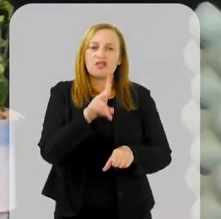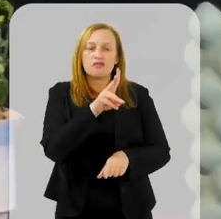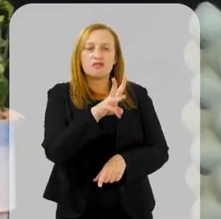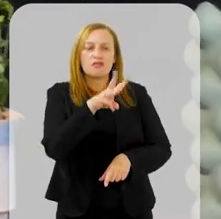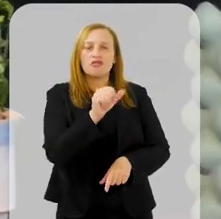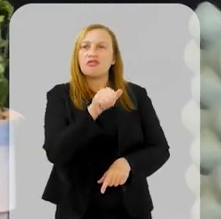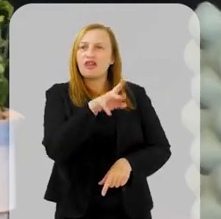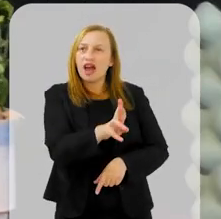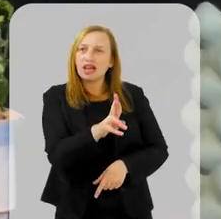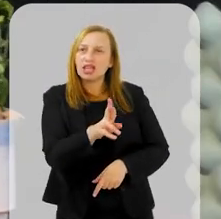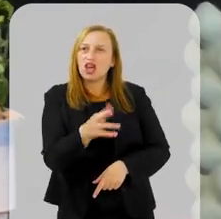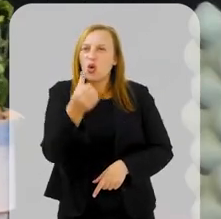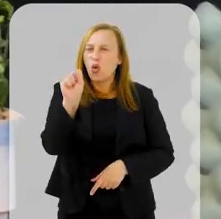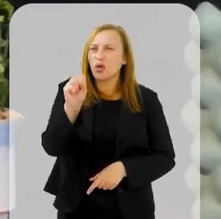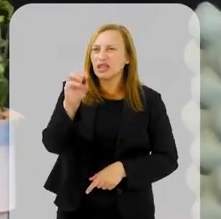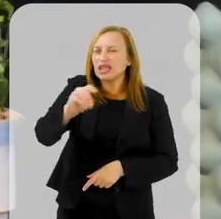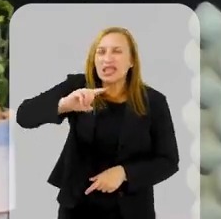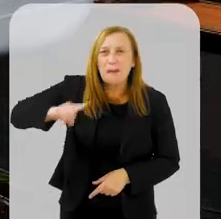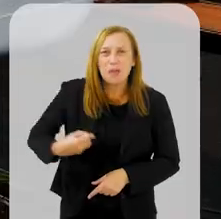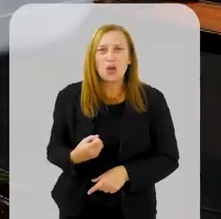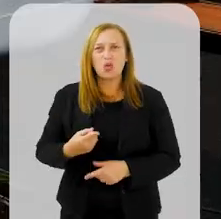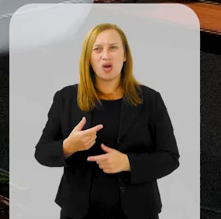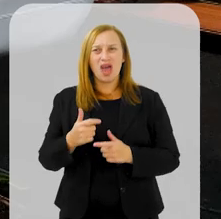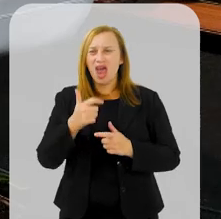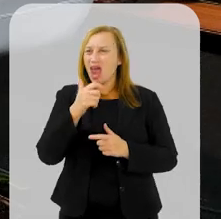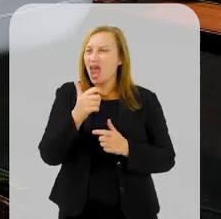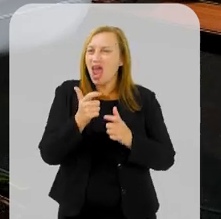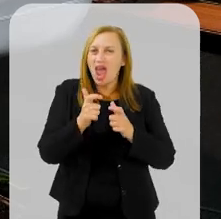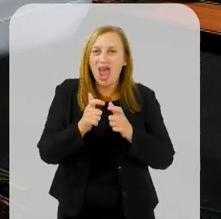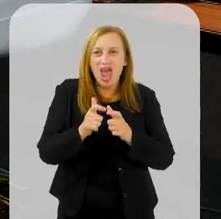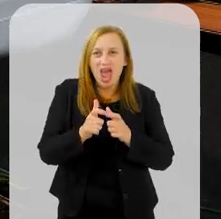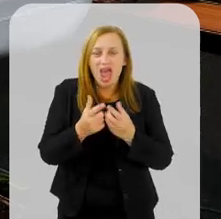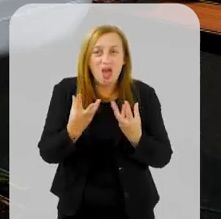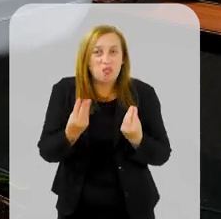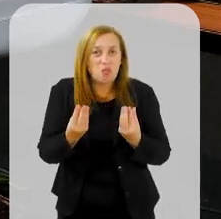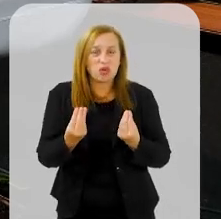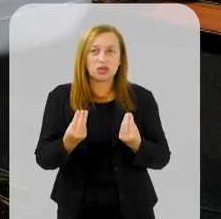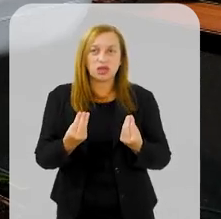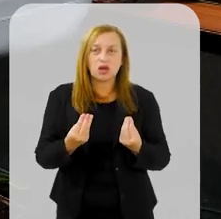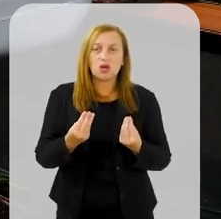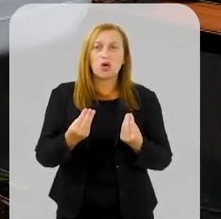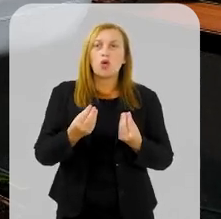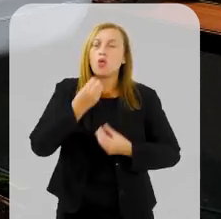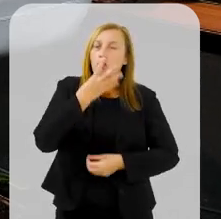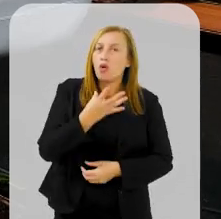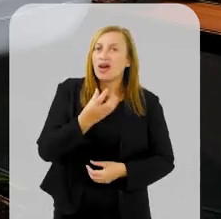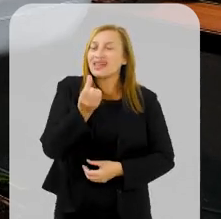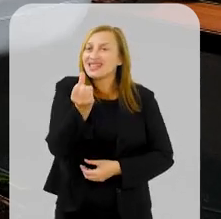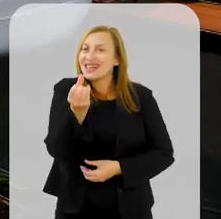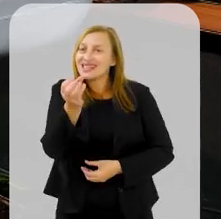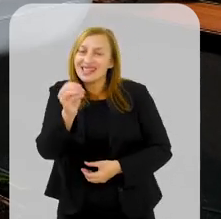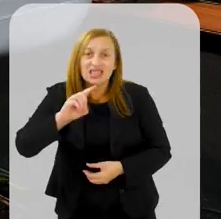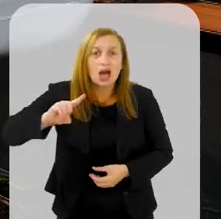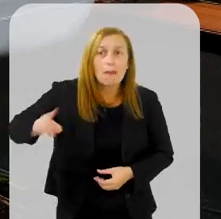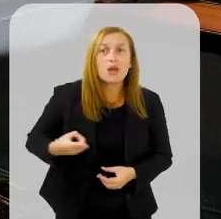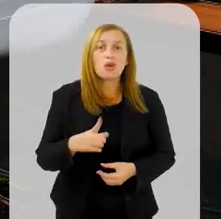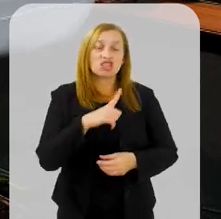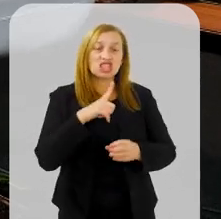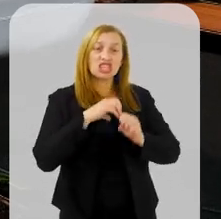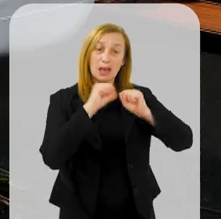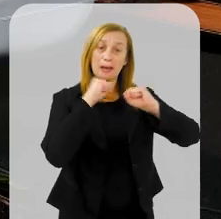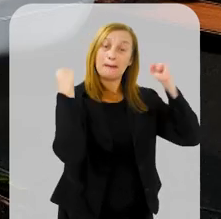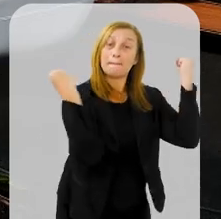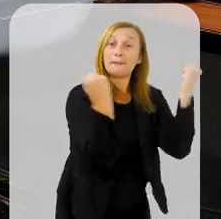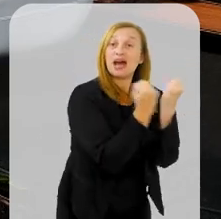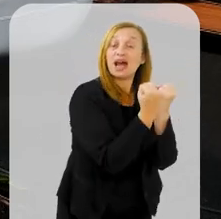também com o próprio Wagner, 80 mil é muito. O ideal não seria um estádio de 60 mil, porque a gente tem o Maracanã.